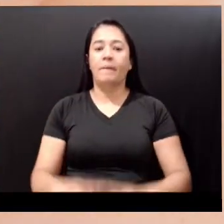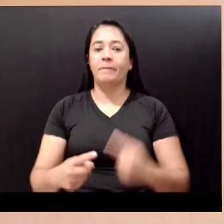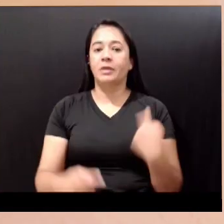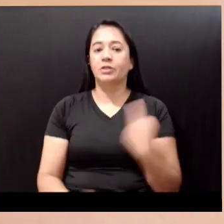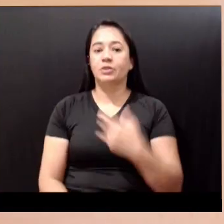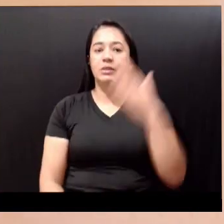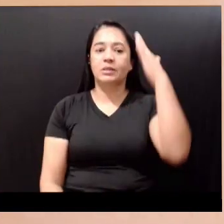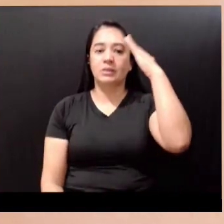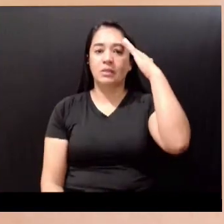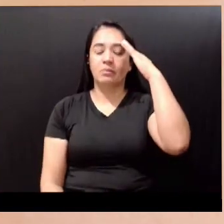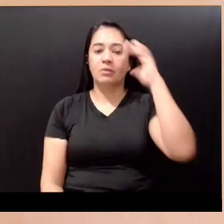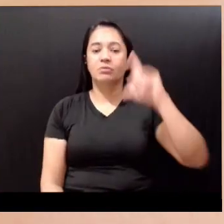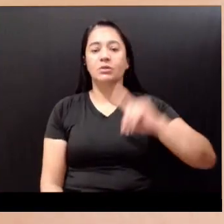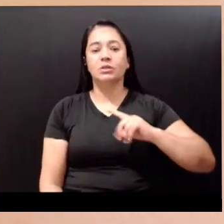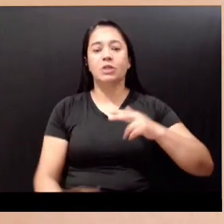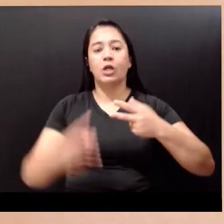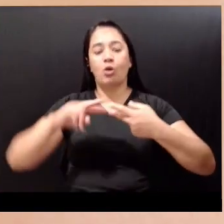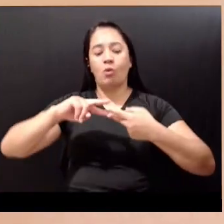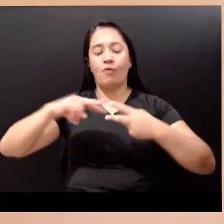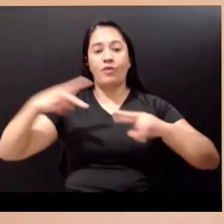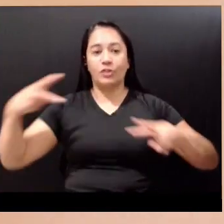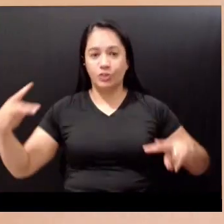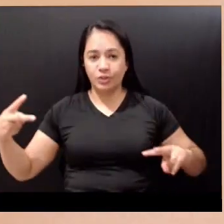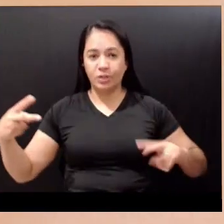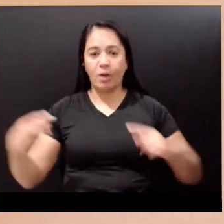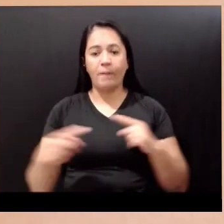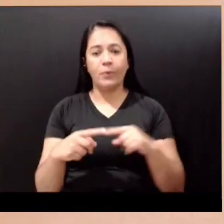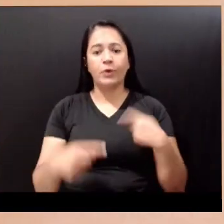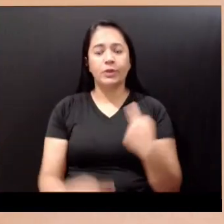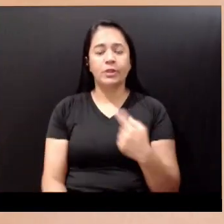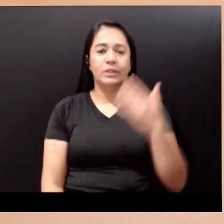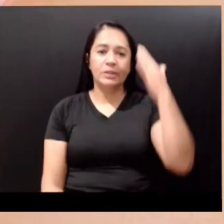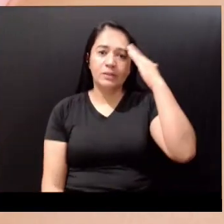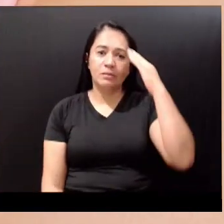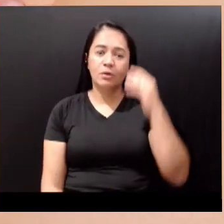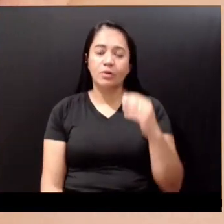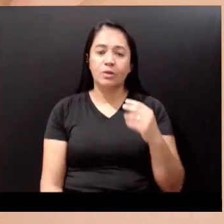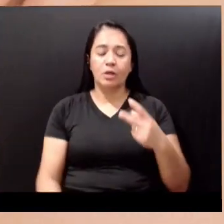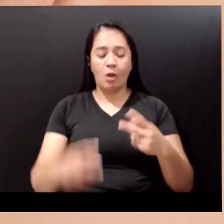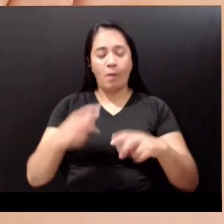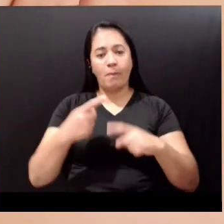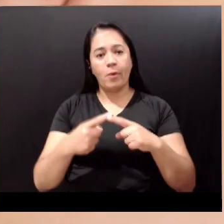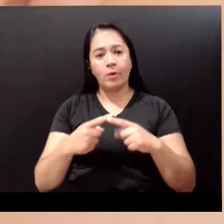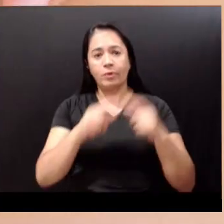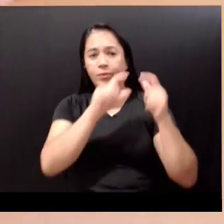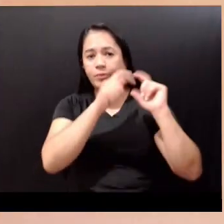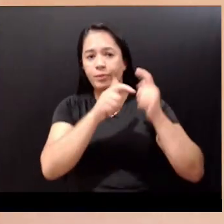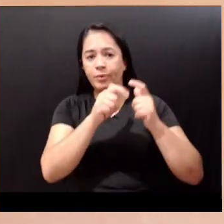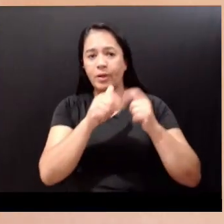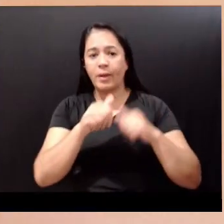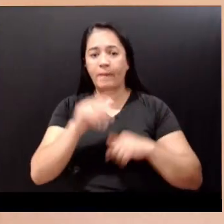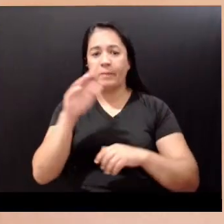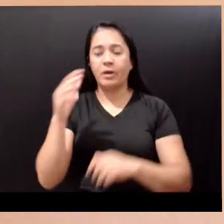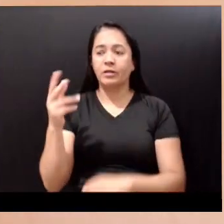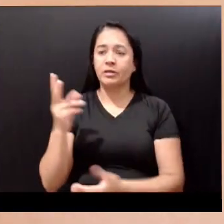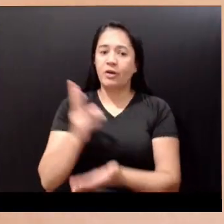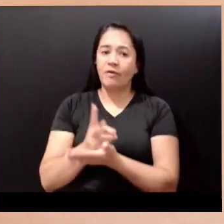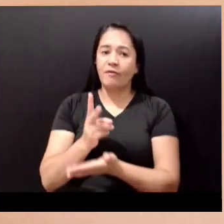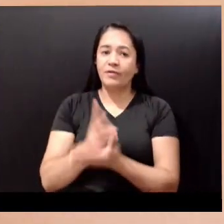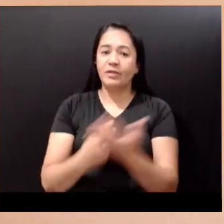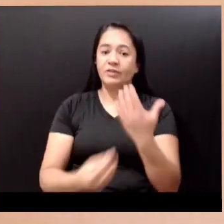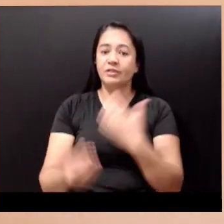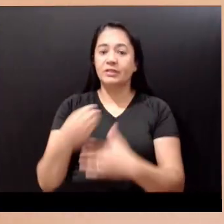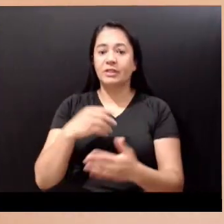por exemplo, que existe um fator genético. Por que nós sabemos? Porque as síndromes que causam dor crônica, elas são mais